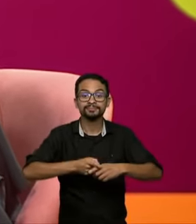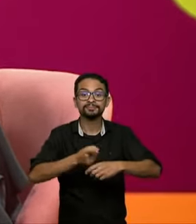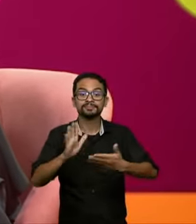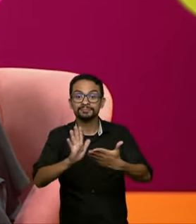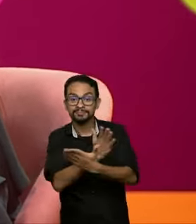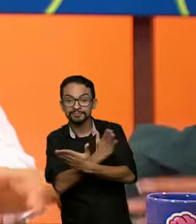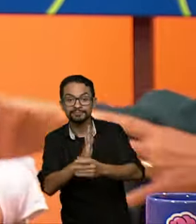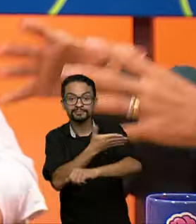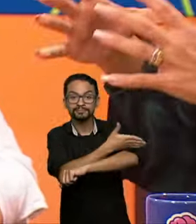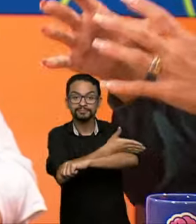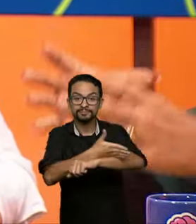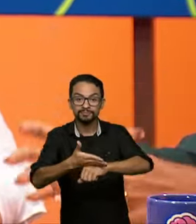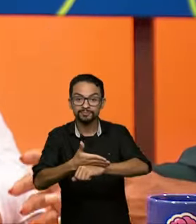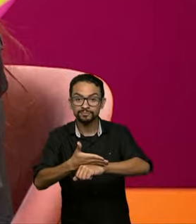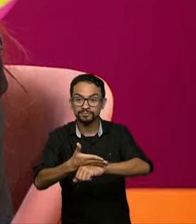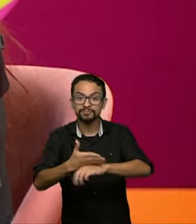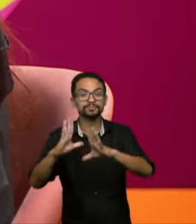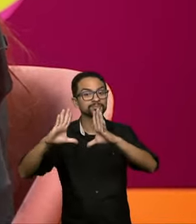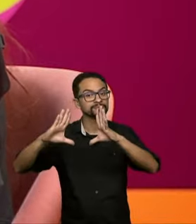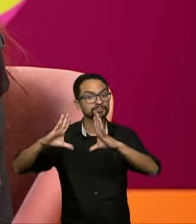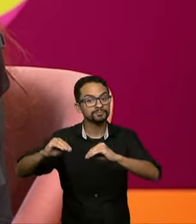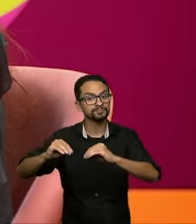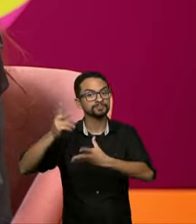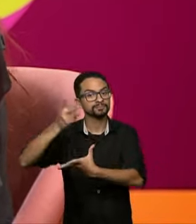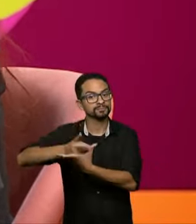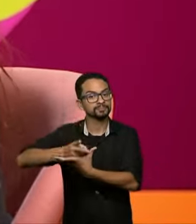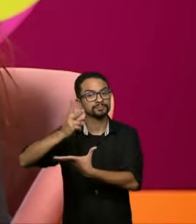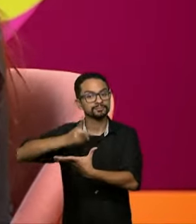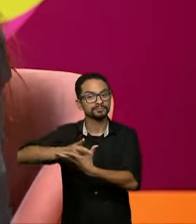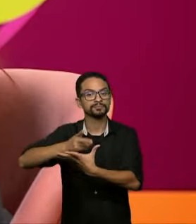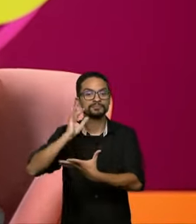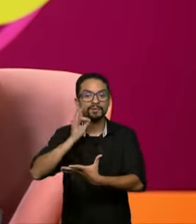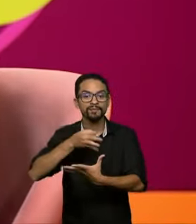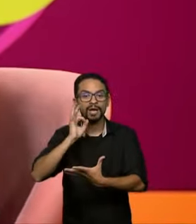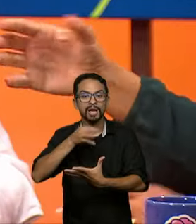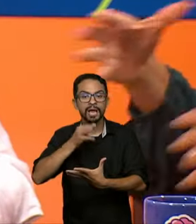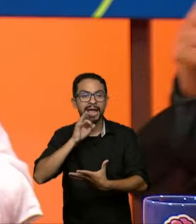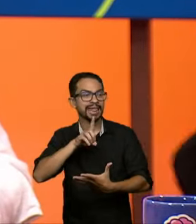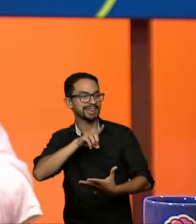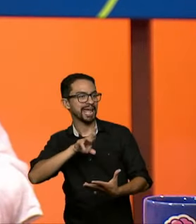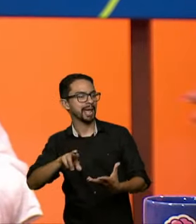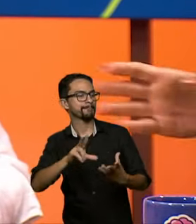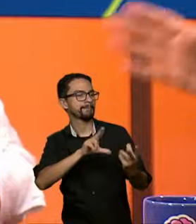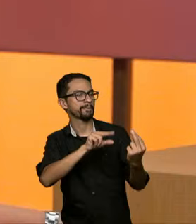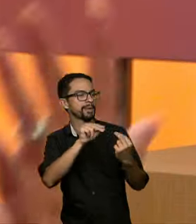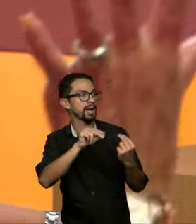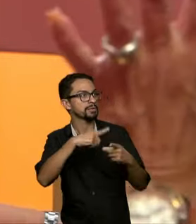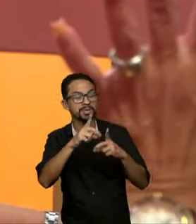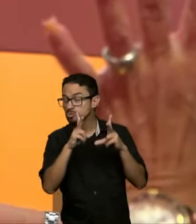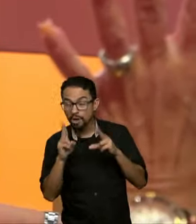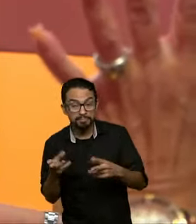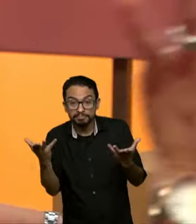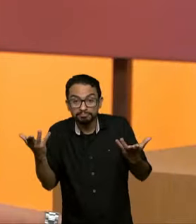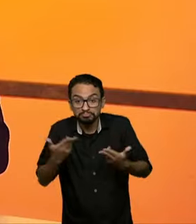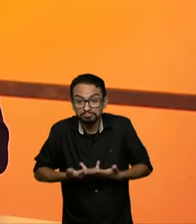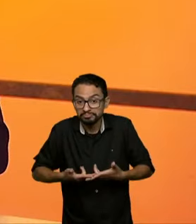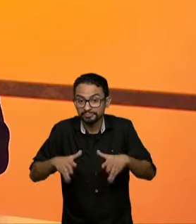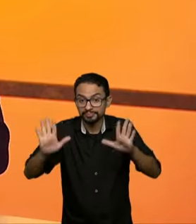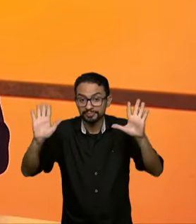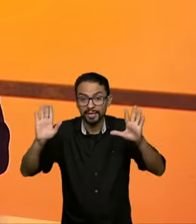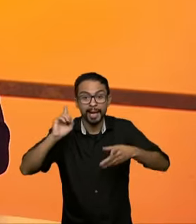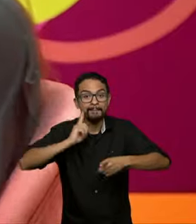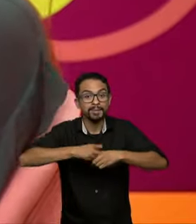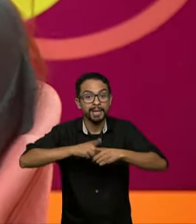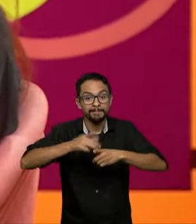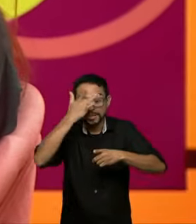toma, janta copiosamente, toma café, tem uma DR... E dorme. Deita e dorme. Não, e porque essa pessoa não